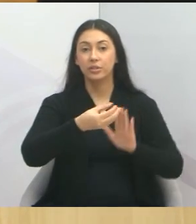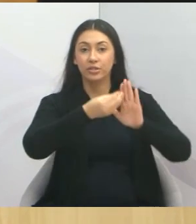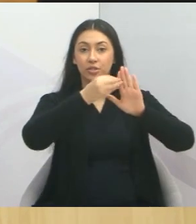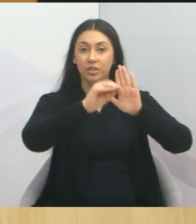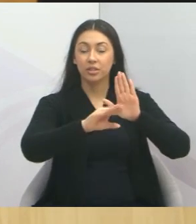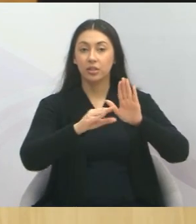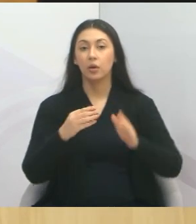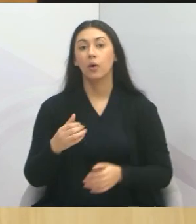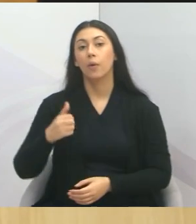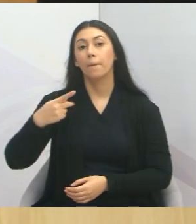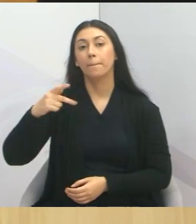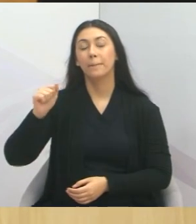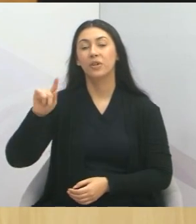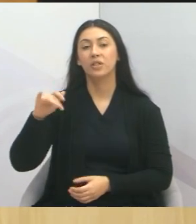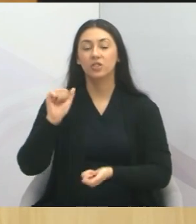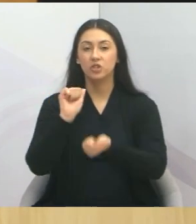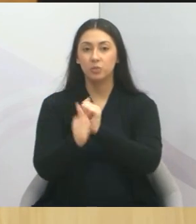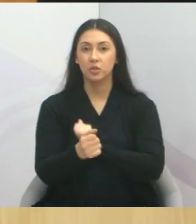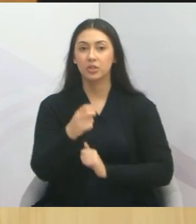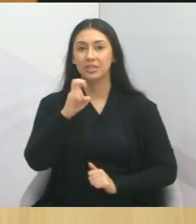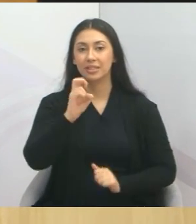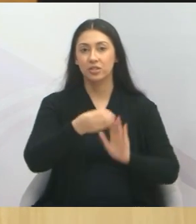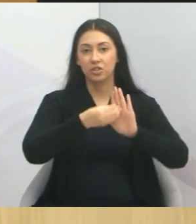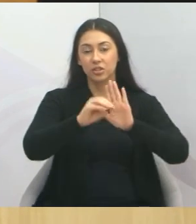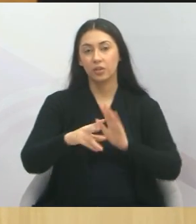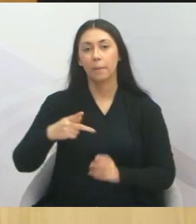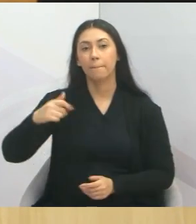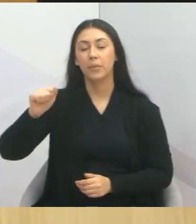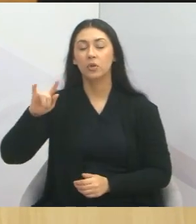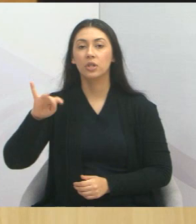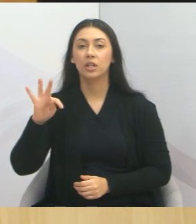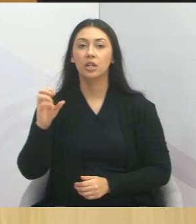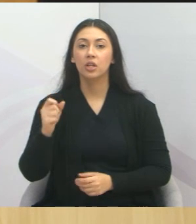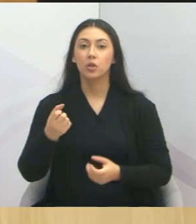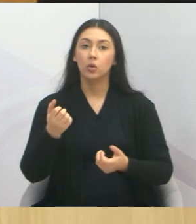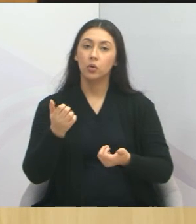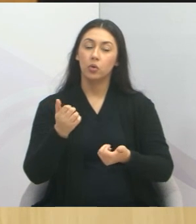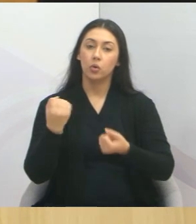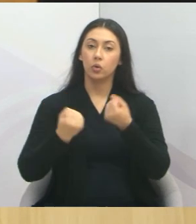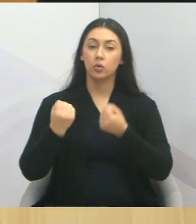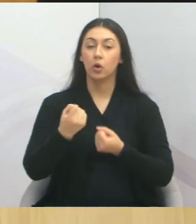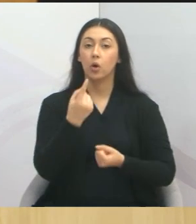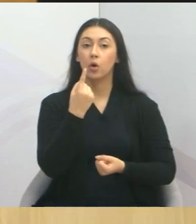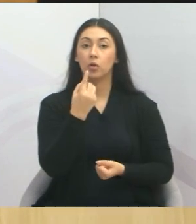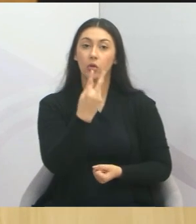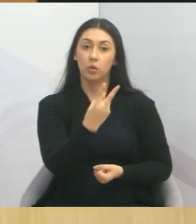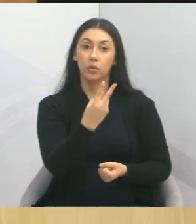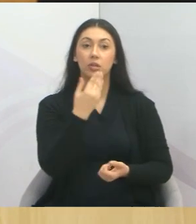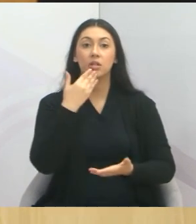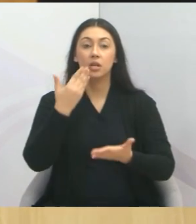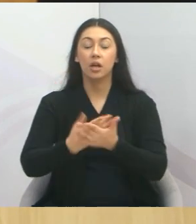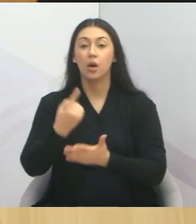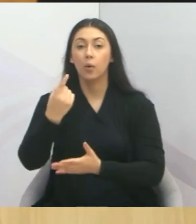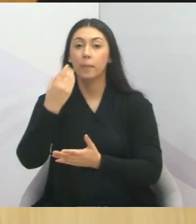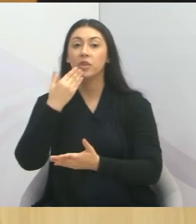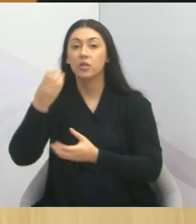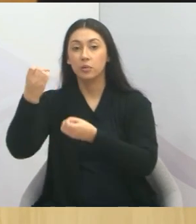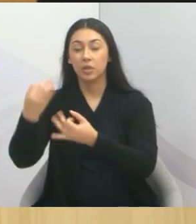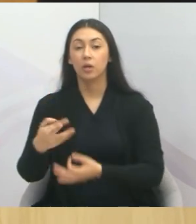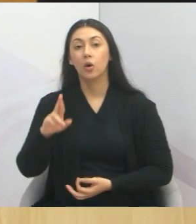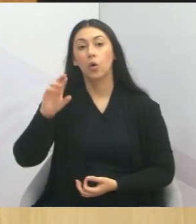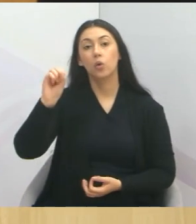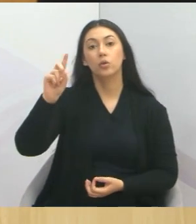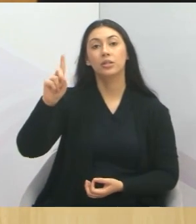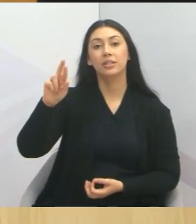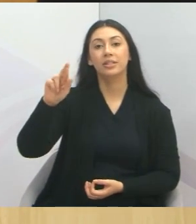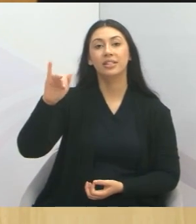indicações podem Esporte cinco indicações podem os condutores dos requerimento uma um pedir informação Dr Rodrigo